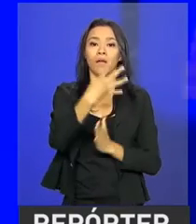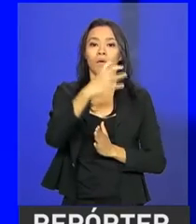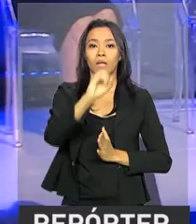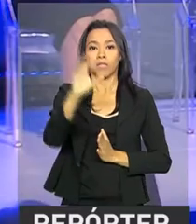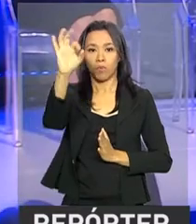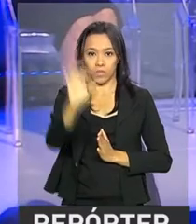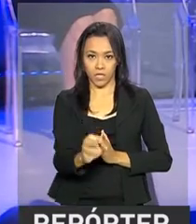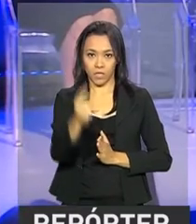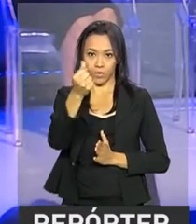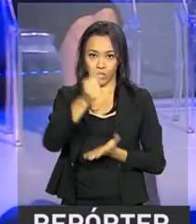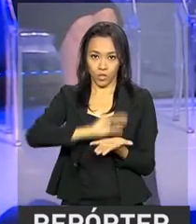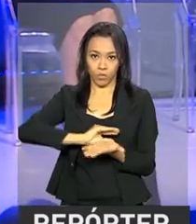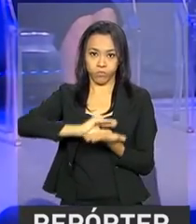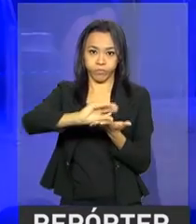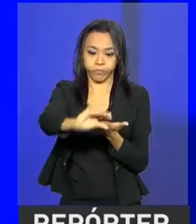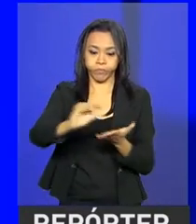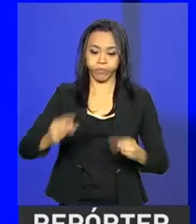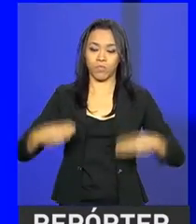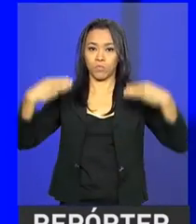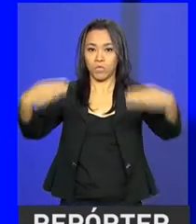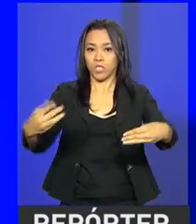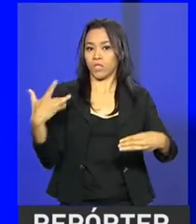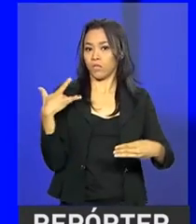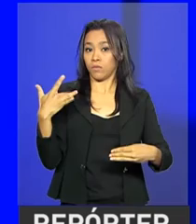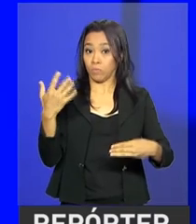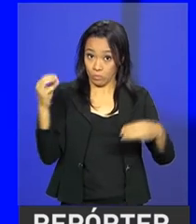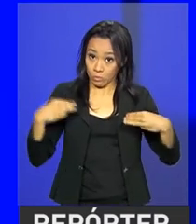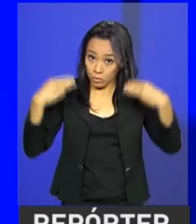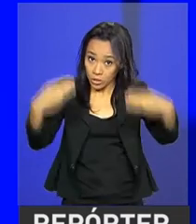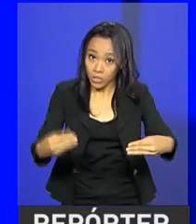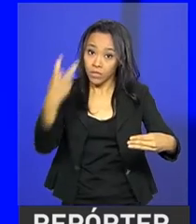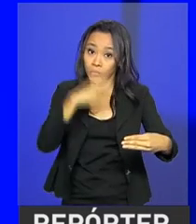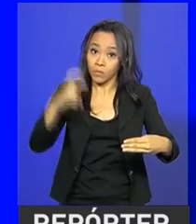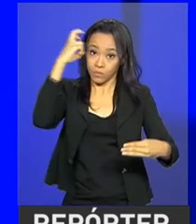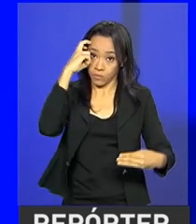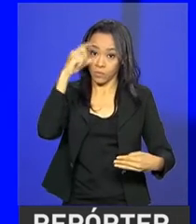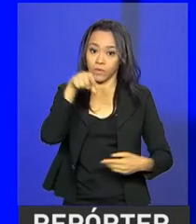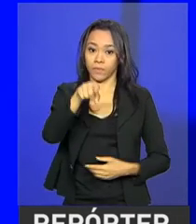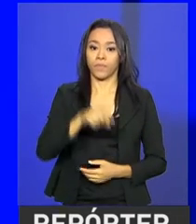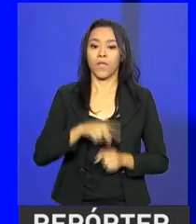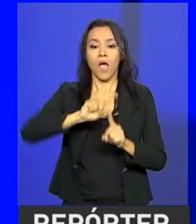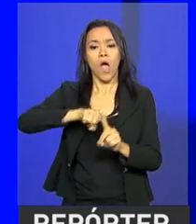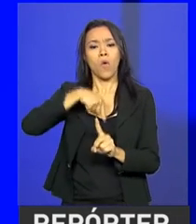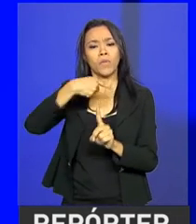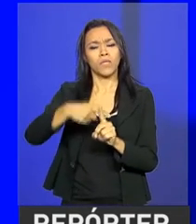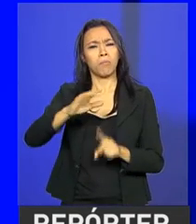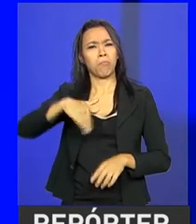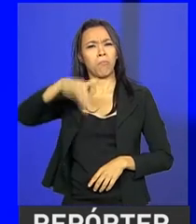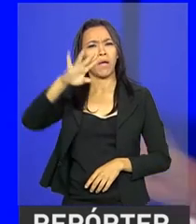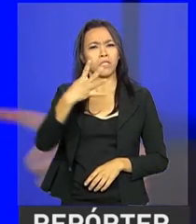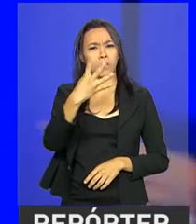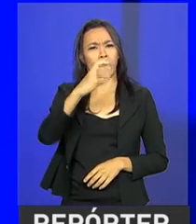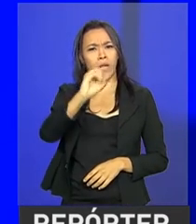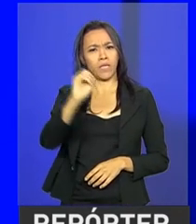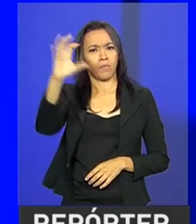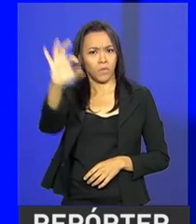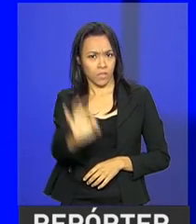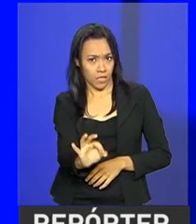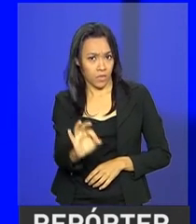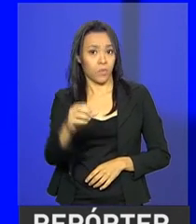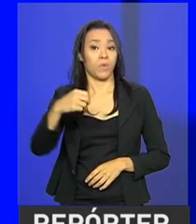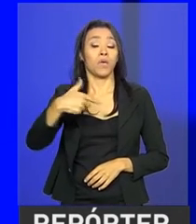em 2017 aumentamos em mais de 40 por cento o orçamento destinado ao ministério da cultura e